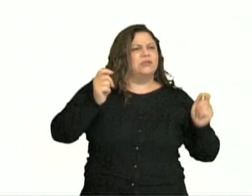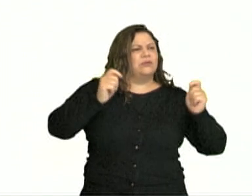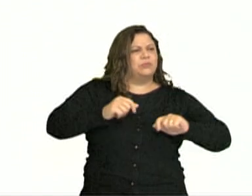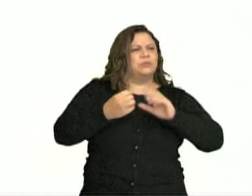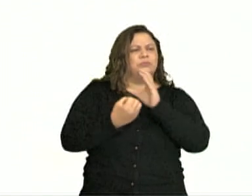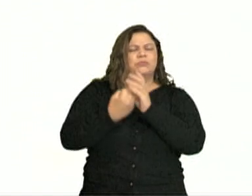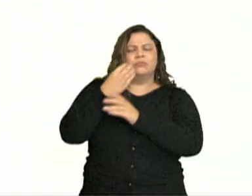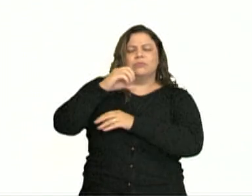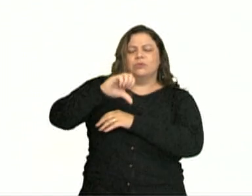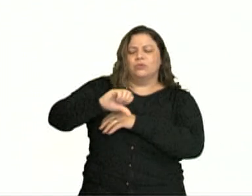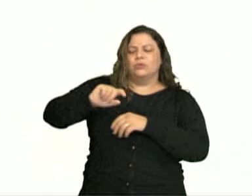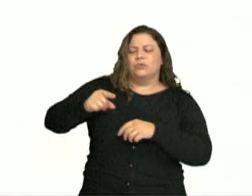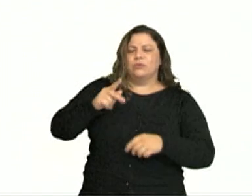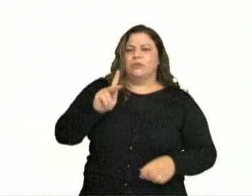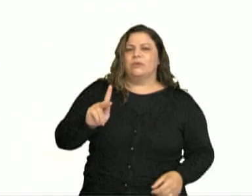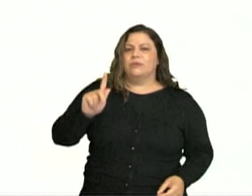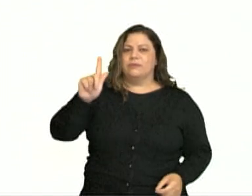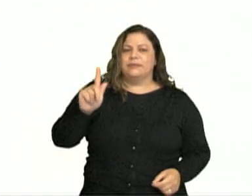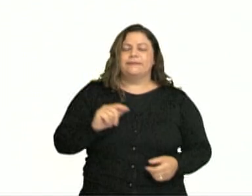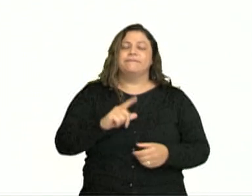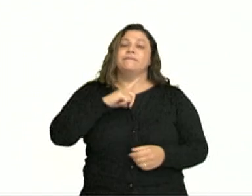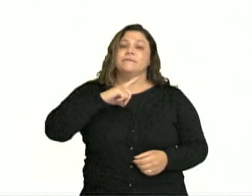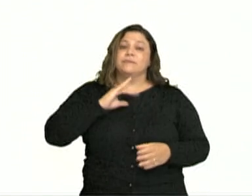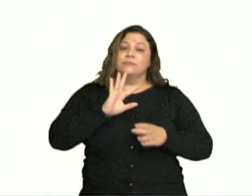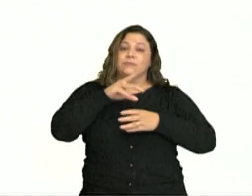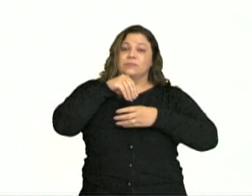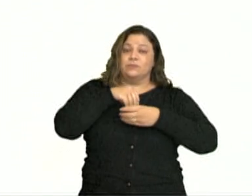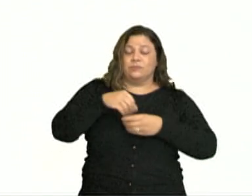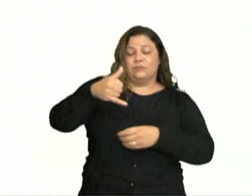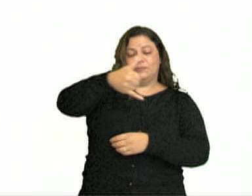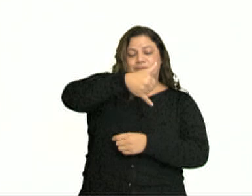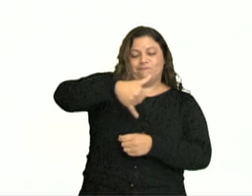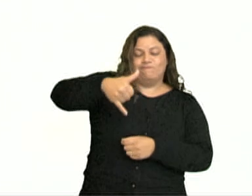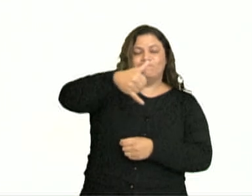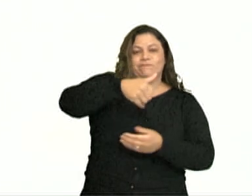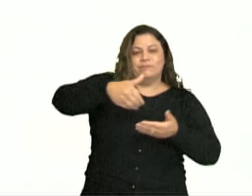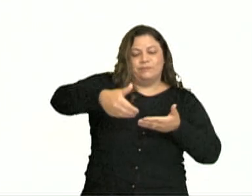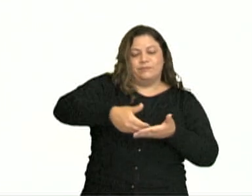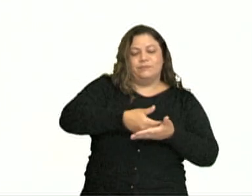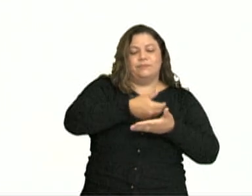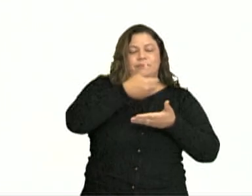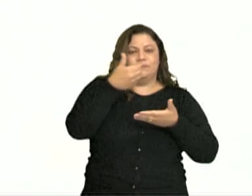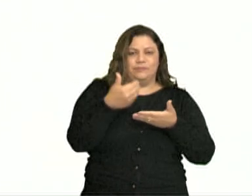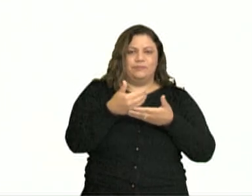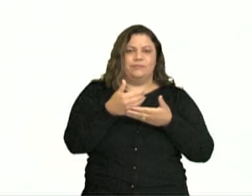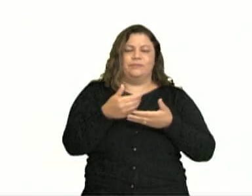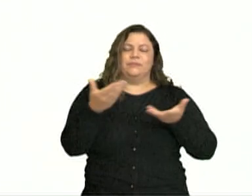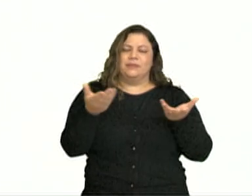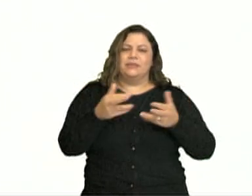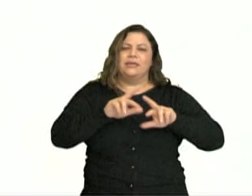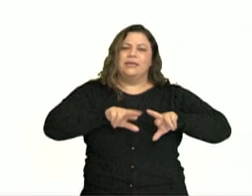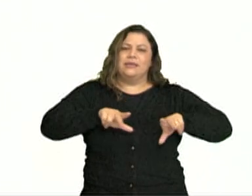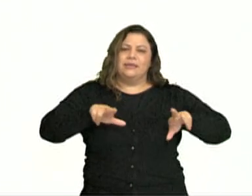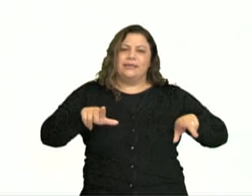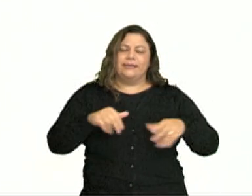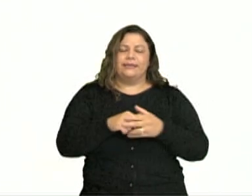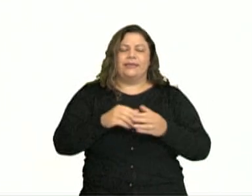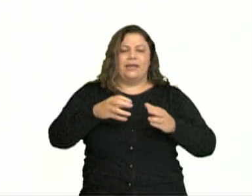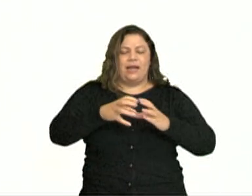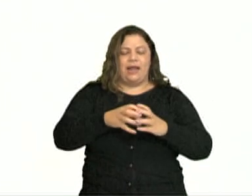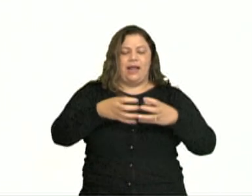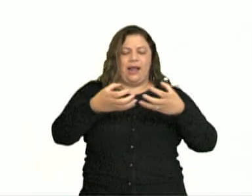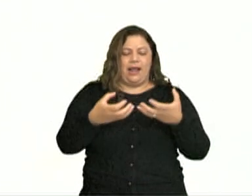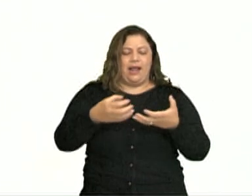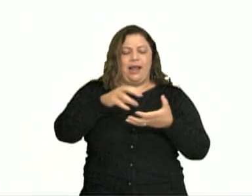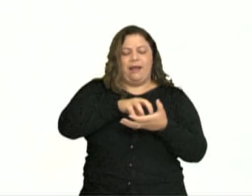por grama e são encontrados em azeites, manteigas, margarina, abacate, coco, chocolate, oleaginosas, que